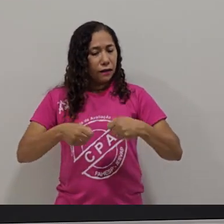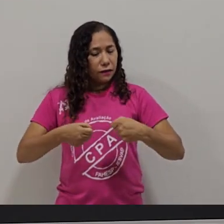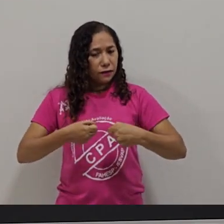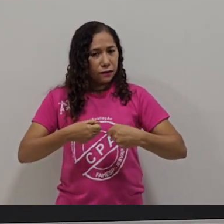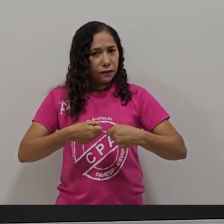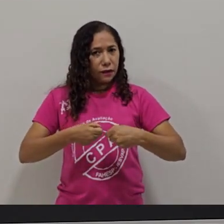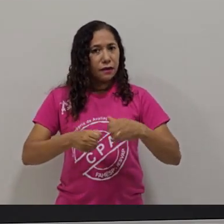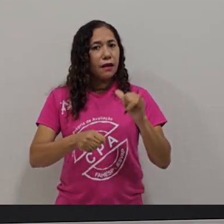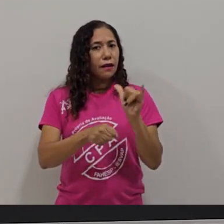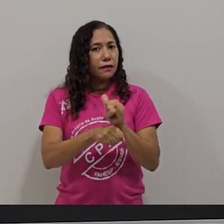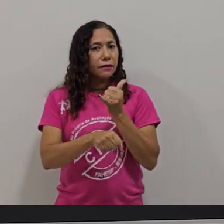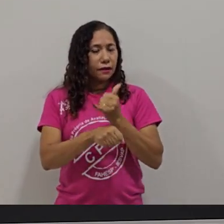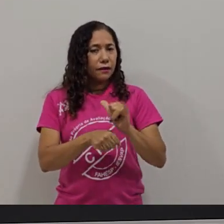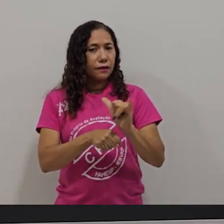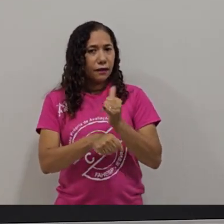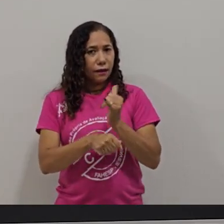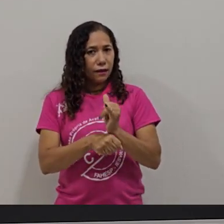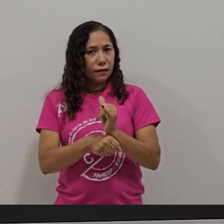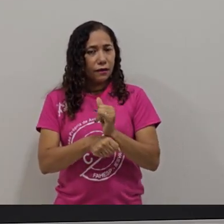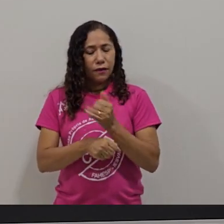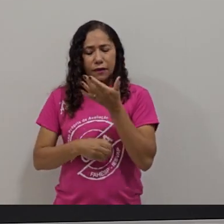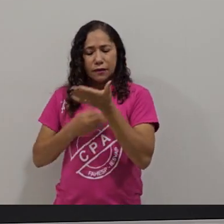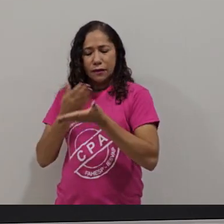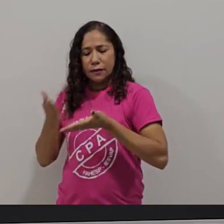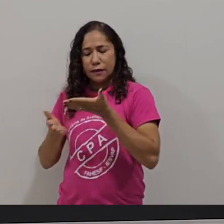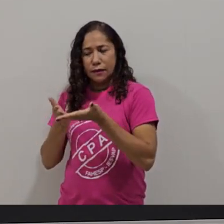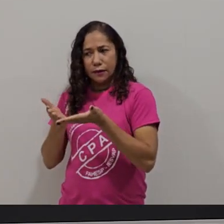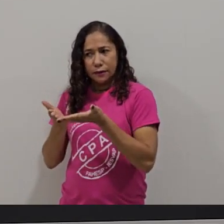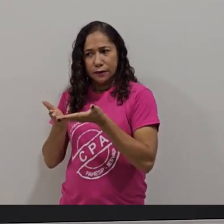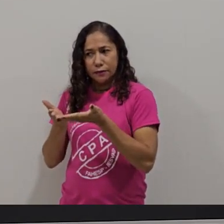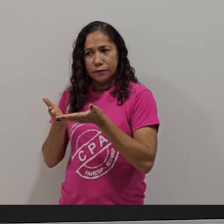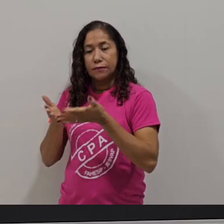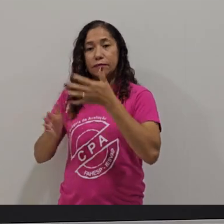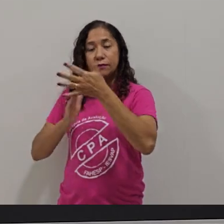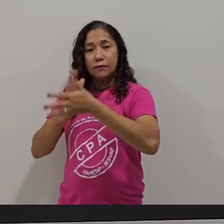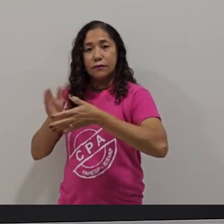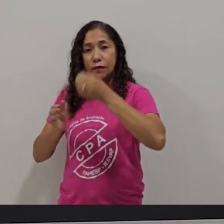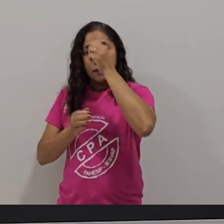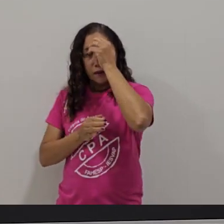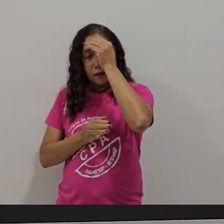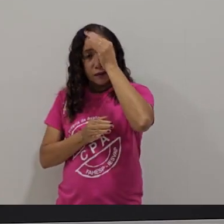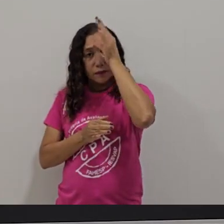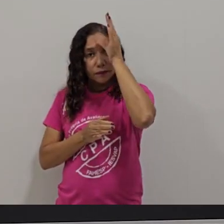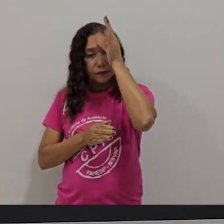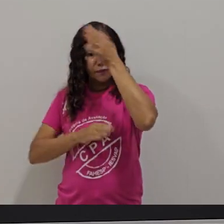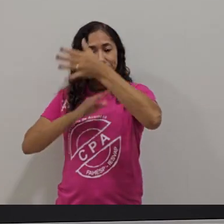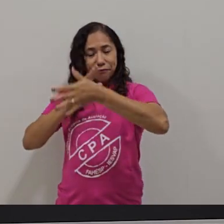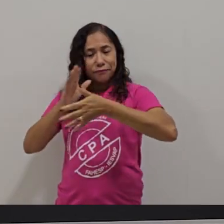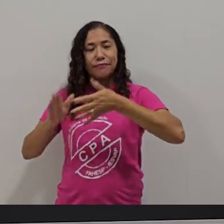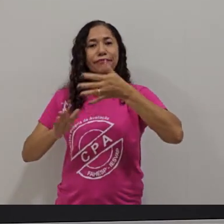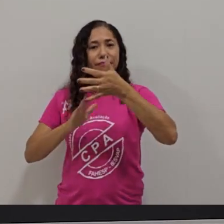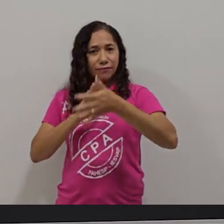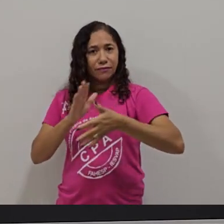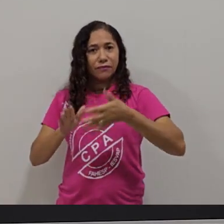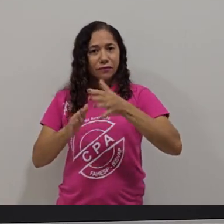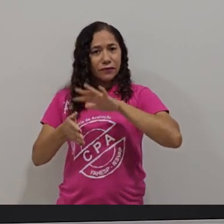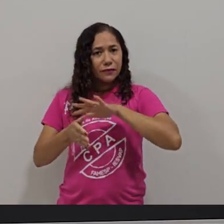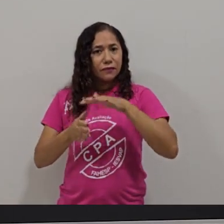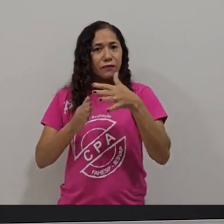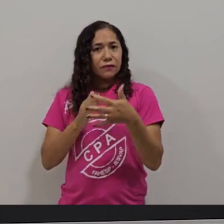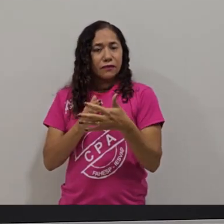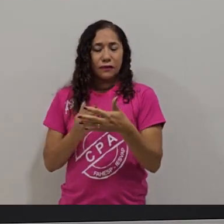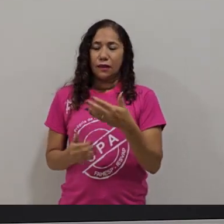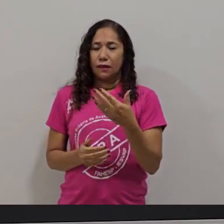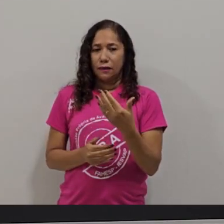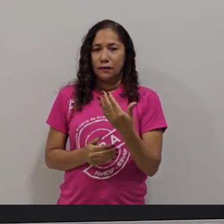pessoas estratégicas para fazer esse atendimento minimamente com conhecimento de Libras. Obviamente, quem vir